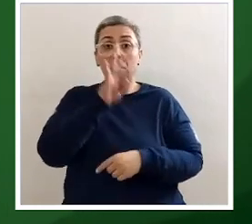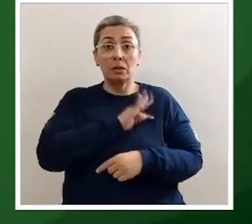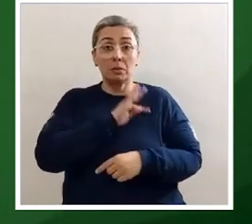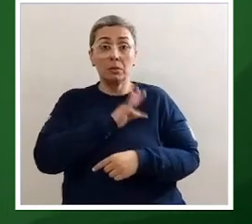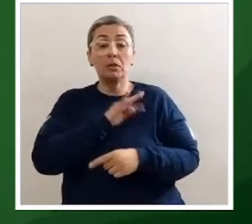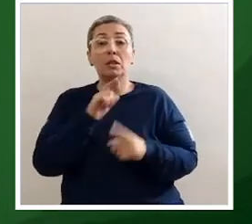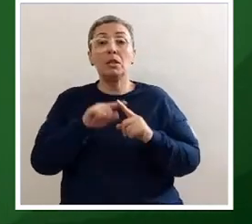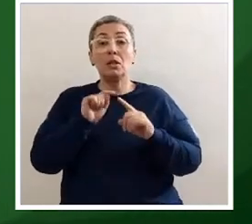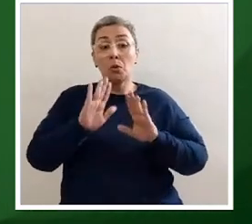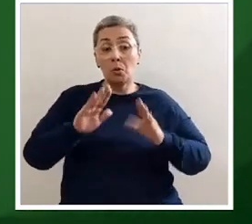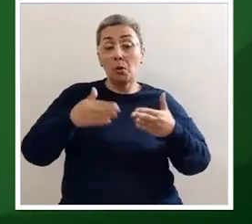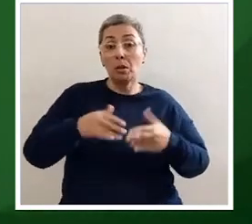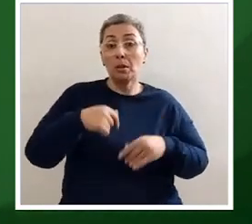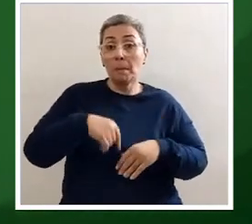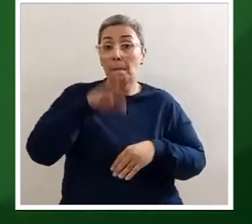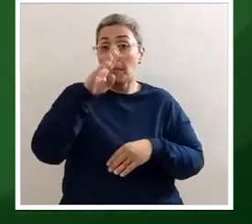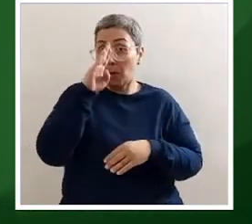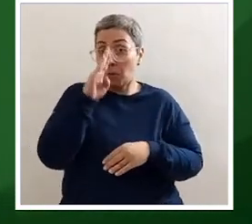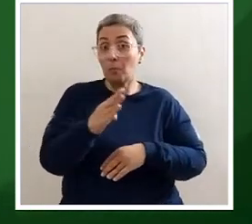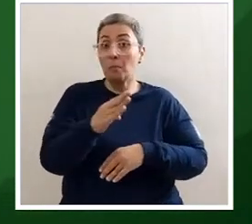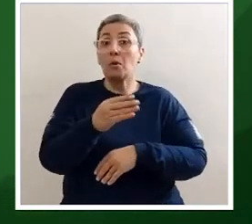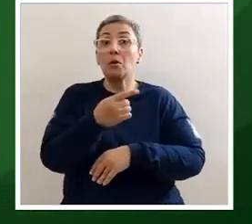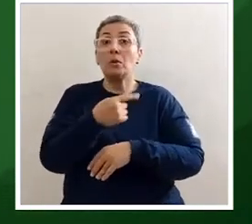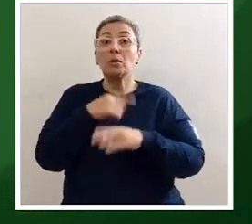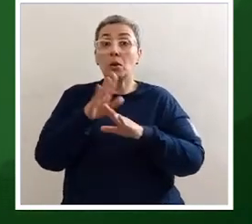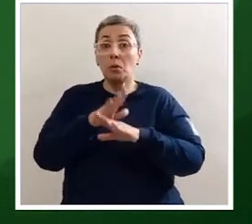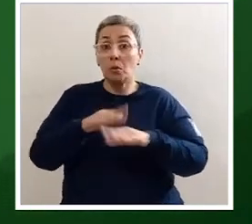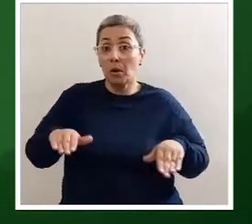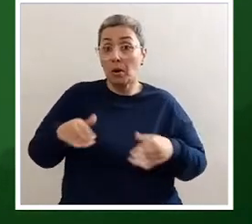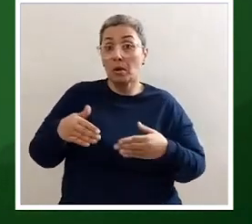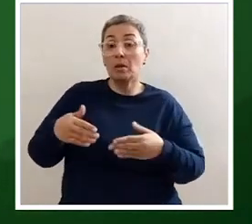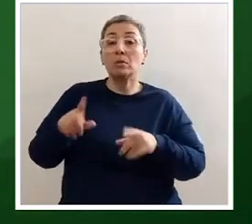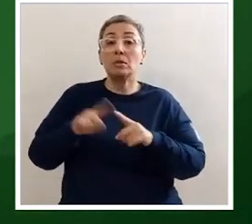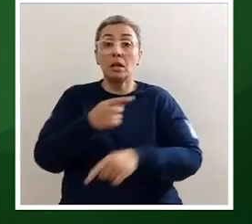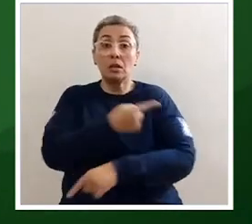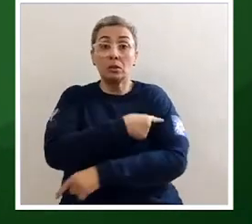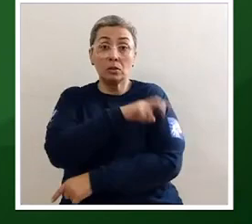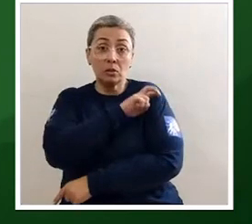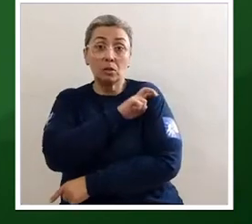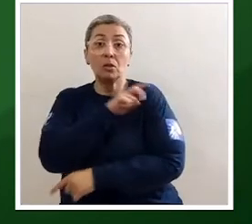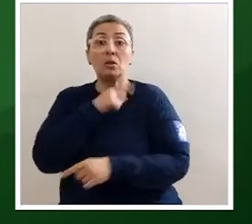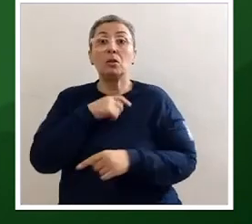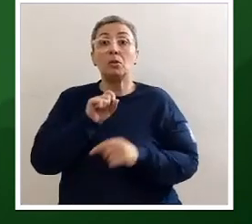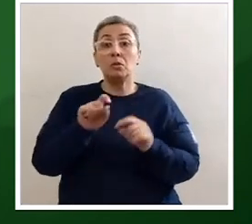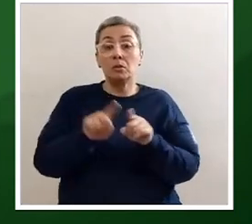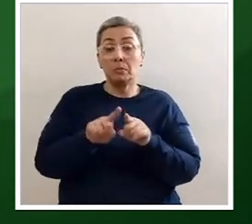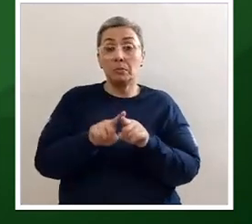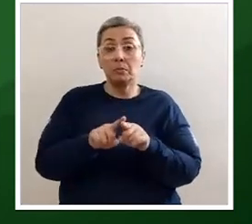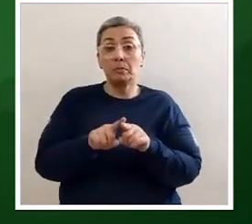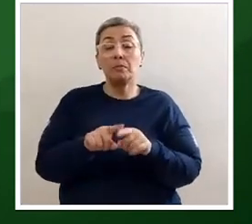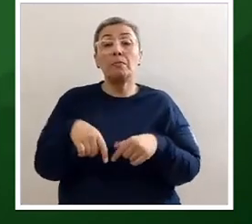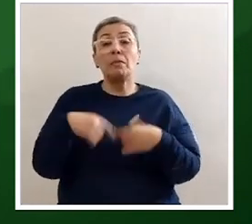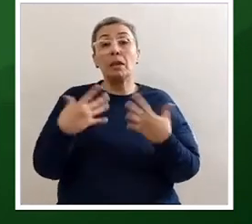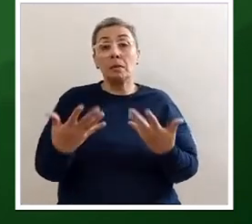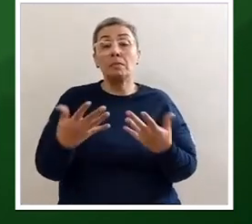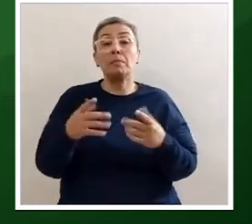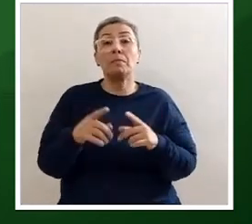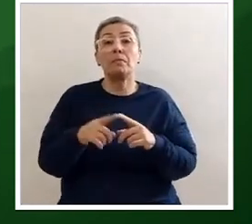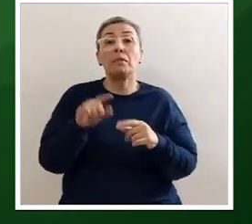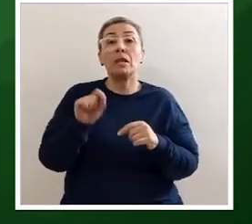Tietê se dedicam prioritariamente a educação infantil e aos anos iniciais do Ensino Fundamental Mas enfim